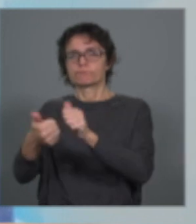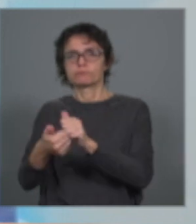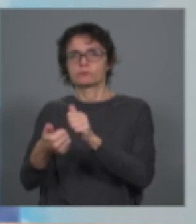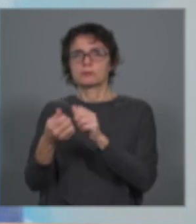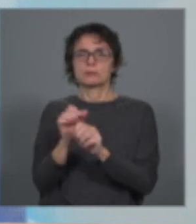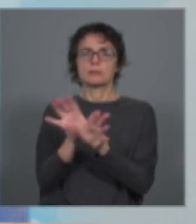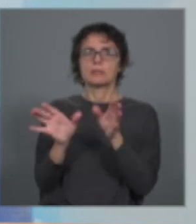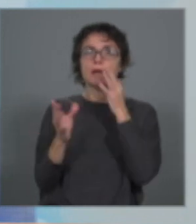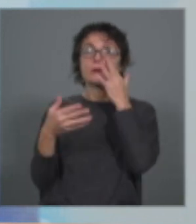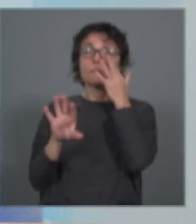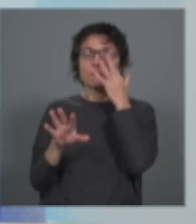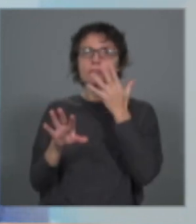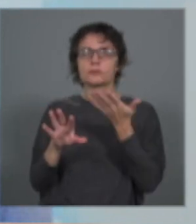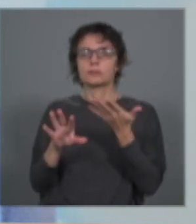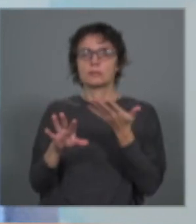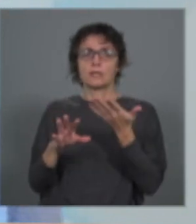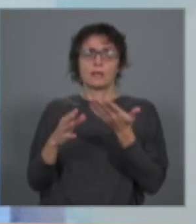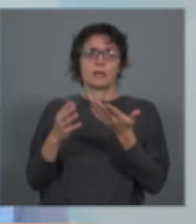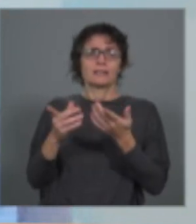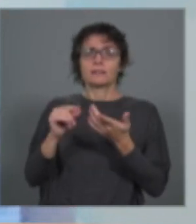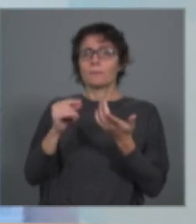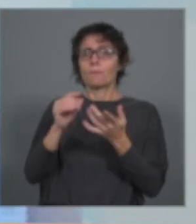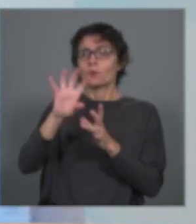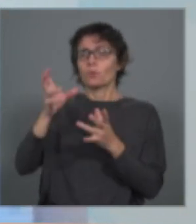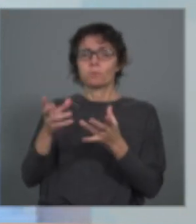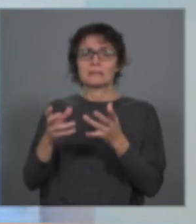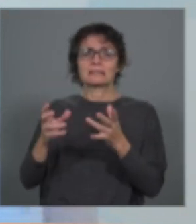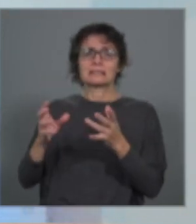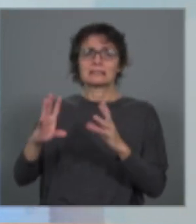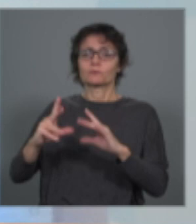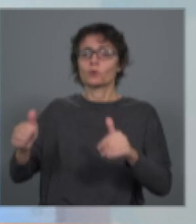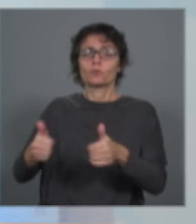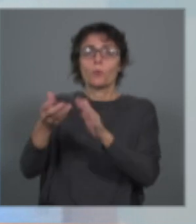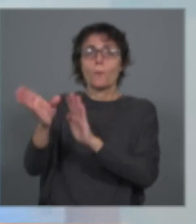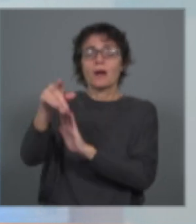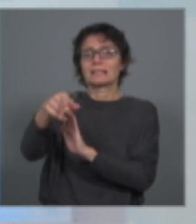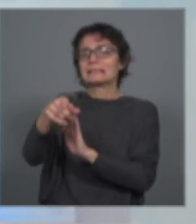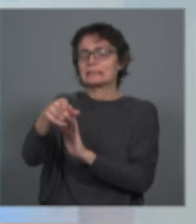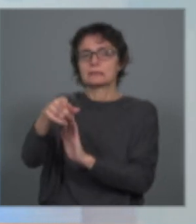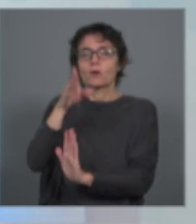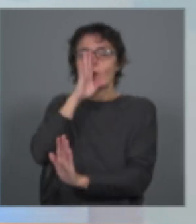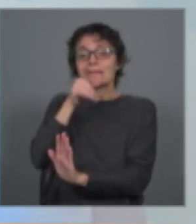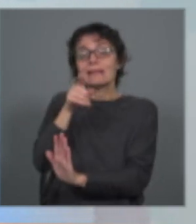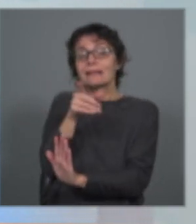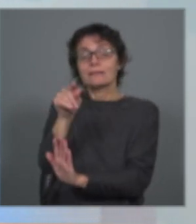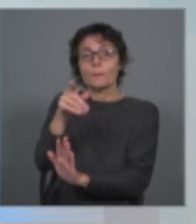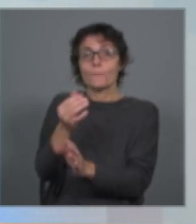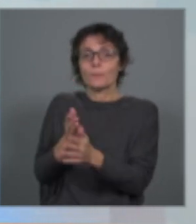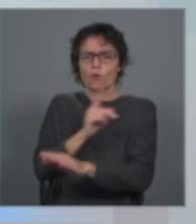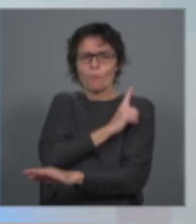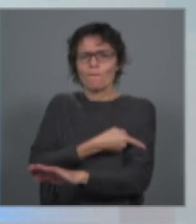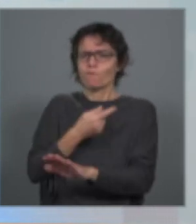Mesmo essas poderão sobreviver mais uns meses, não é? Mas sem a força necessária para se continuar a trabalhar